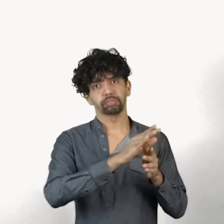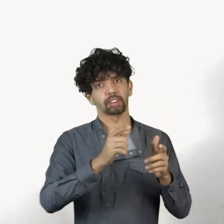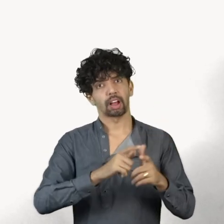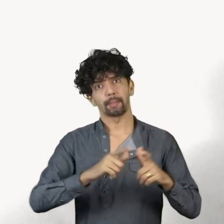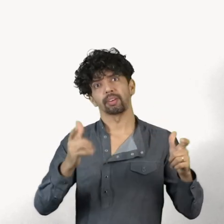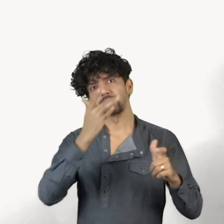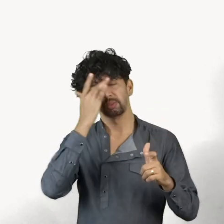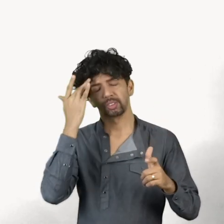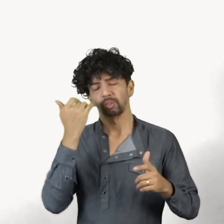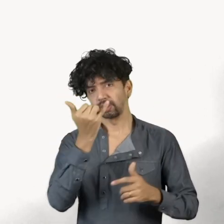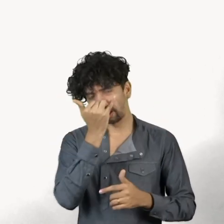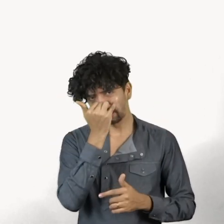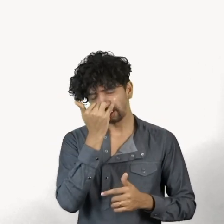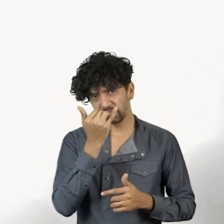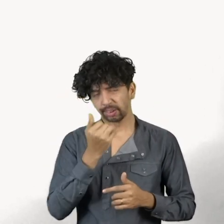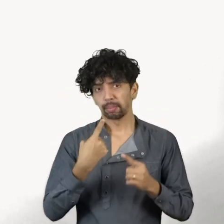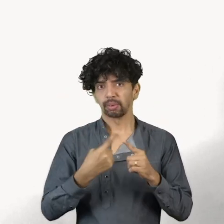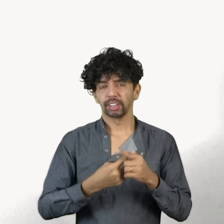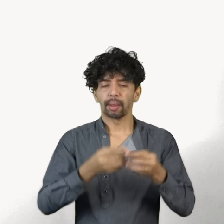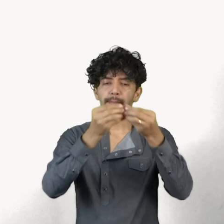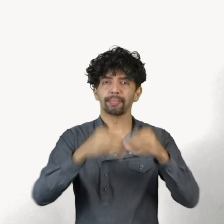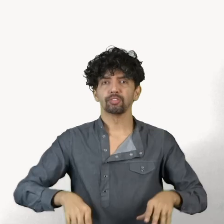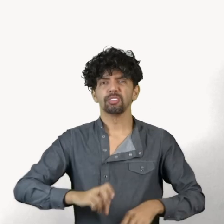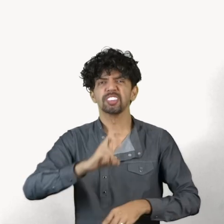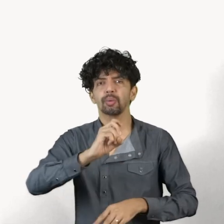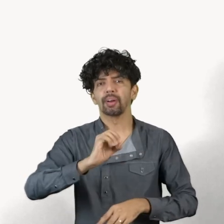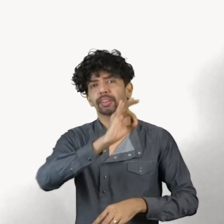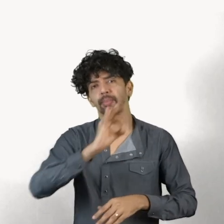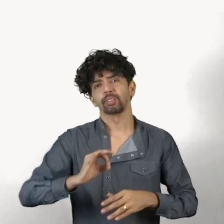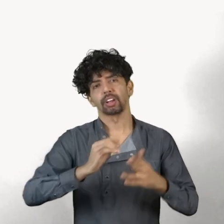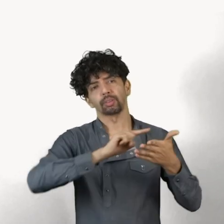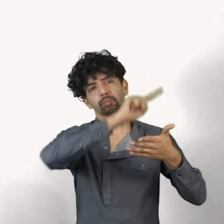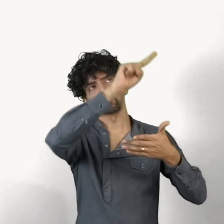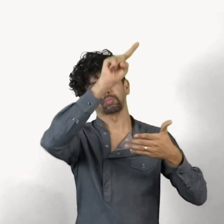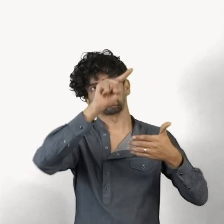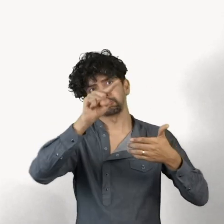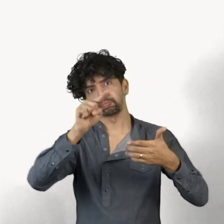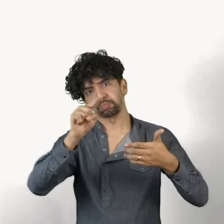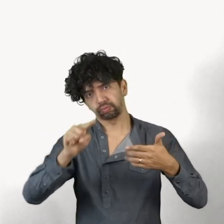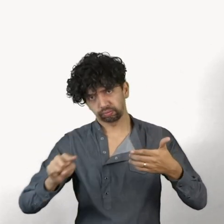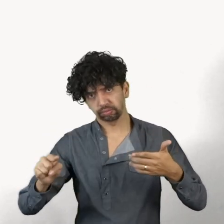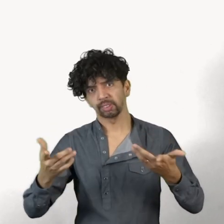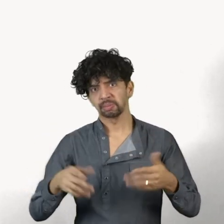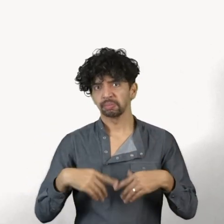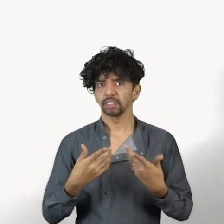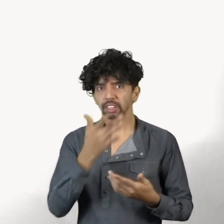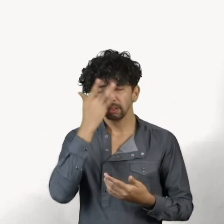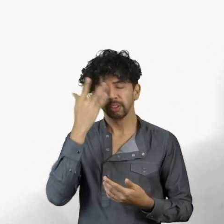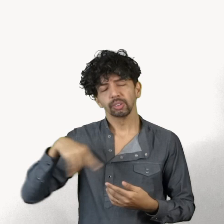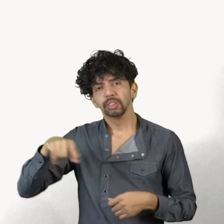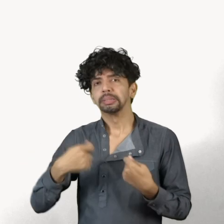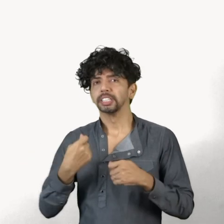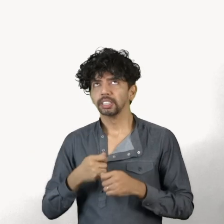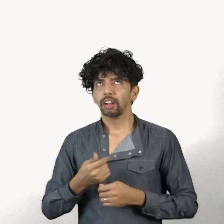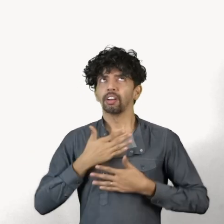praticamente 50%. Então aquela pessoa precisava se recompor. E aí voltaram para a caderneta de poupança. Então